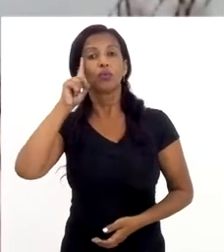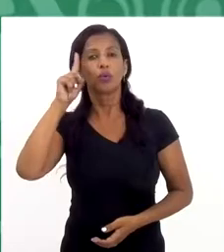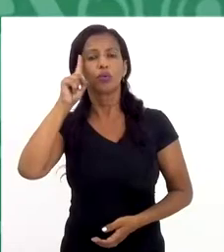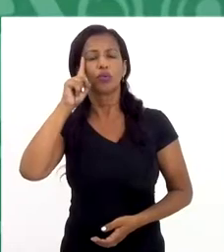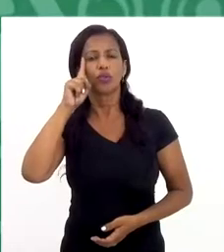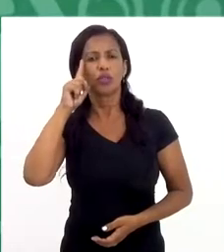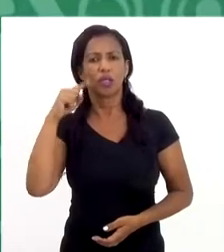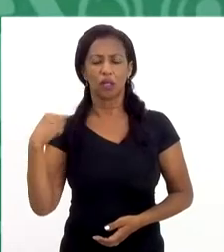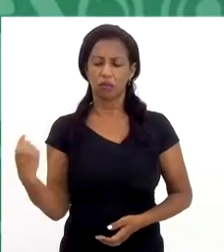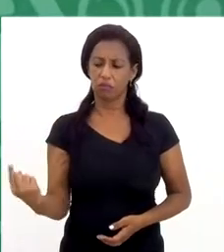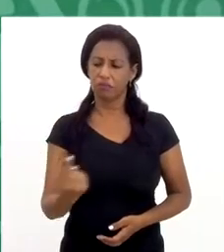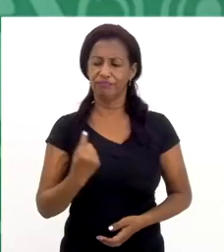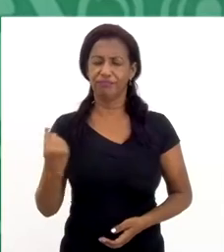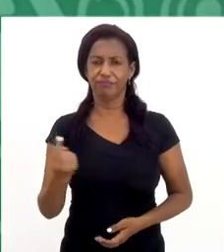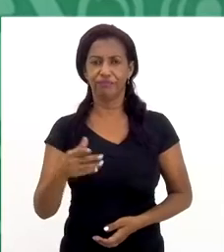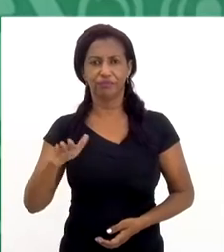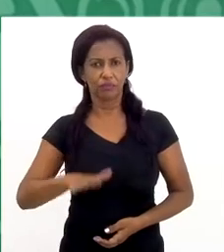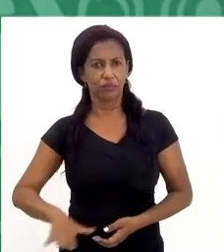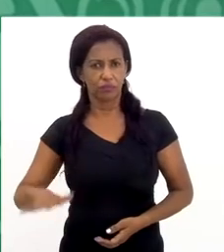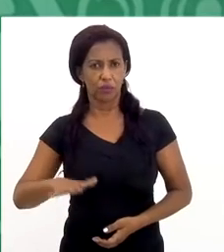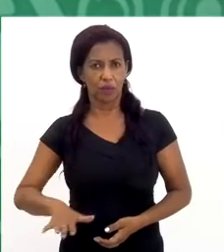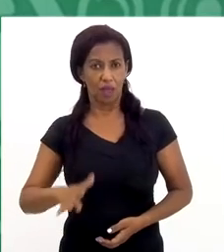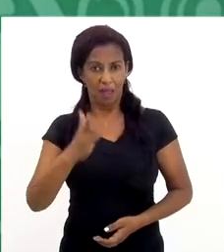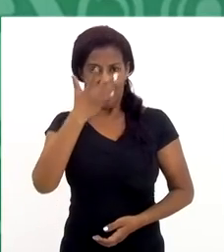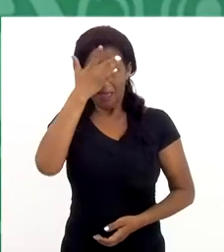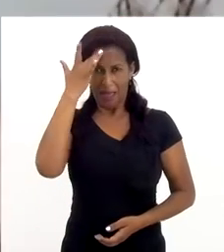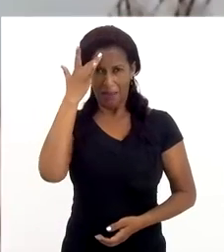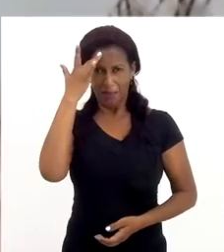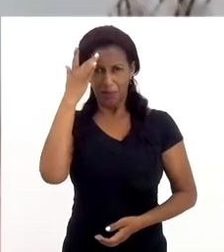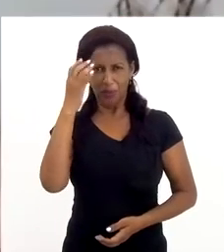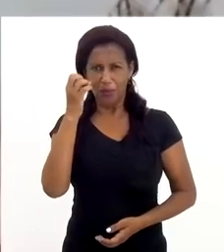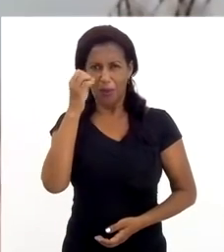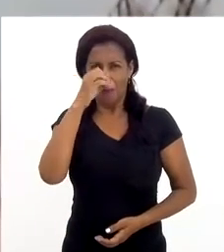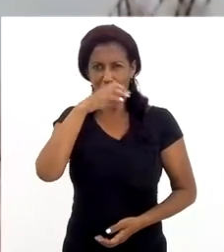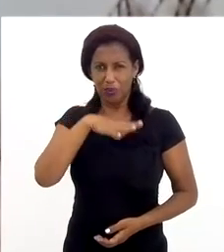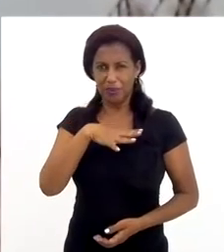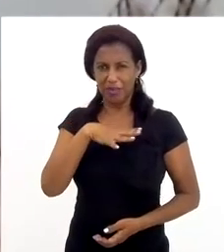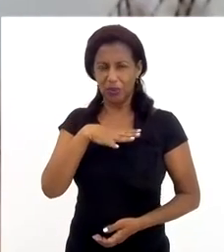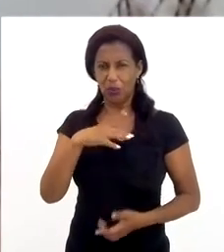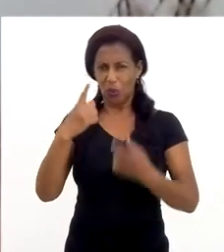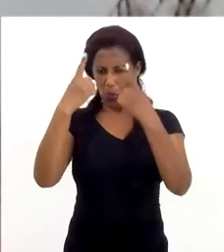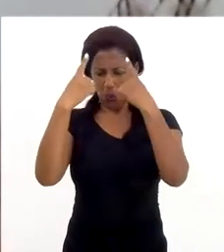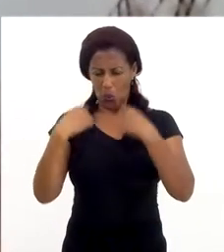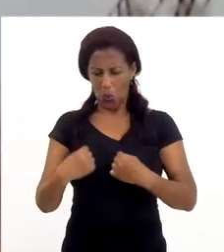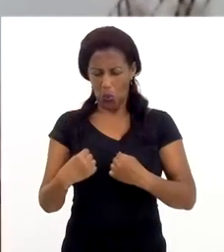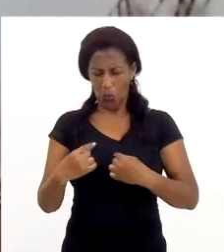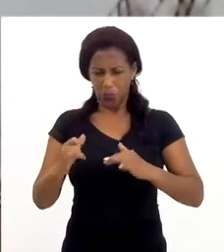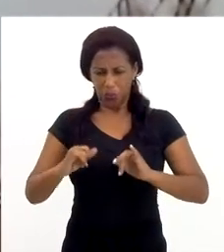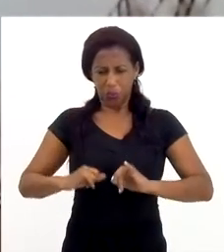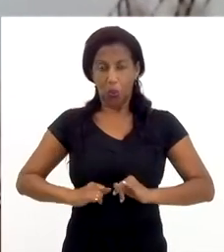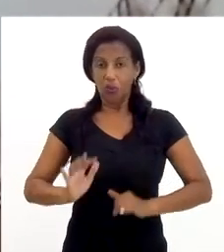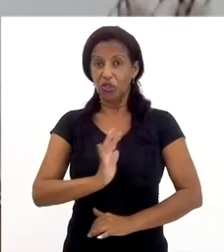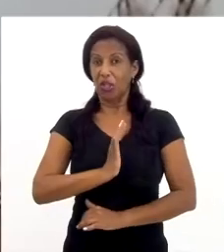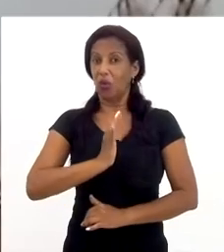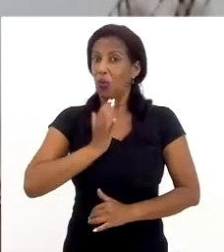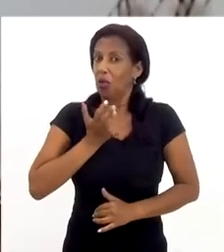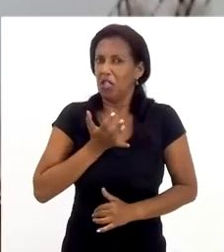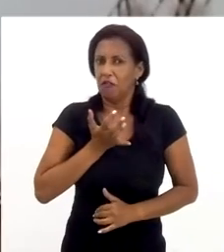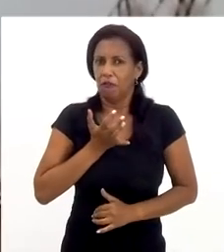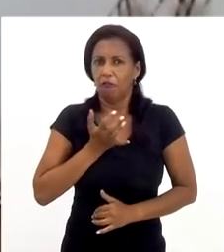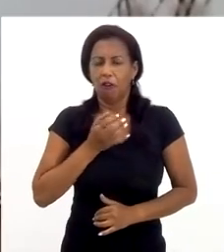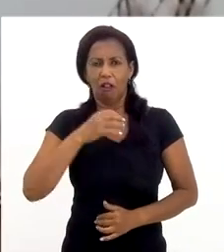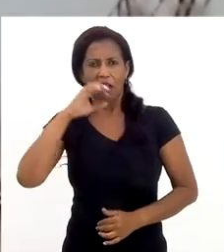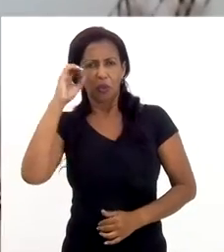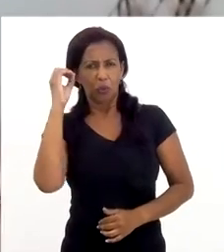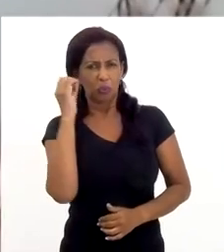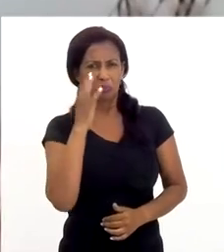acontece diariamente com as nossas crianças o abusador não toca e não fere apenas o corpo o que já é